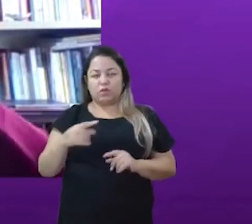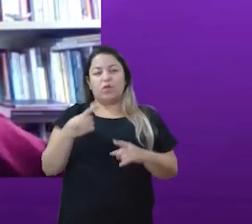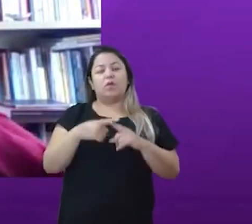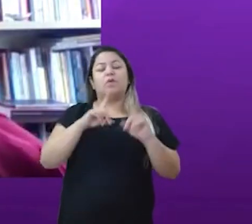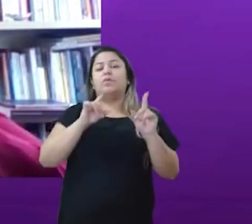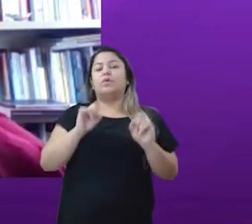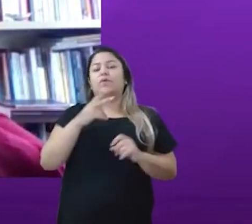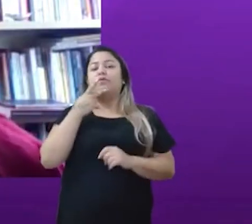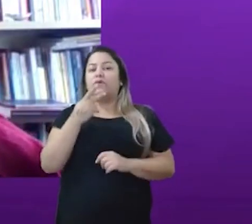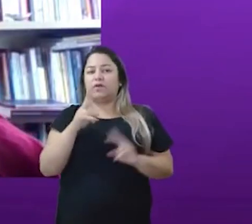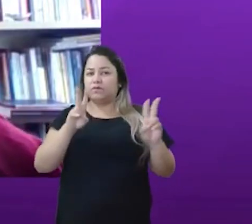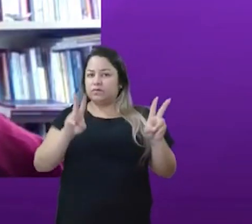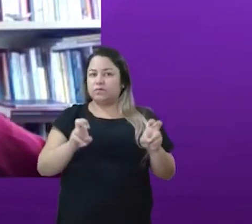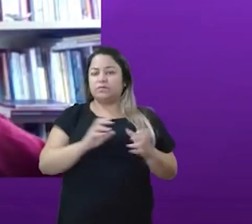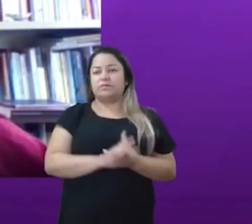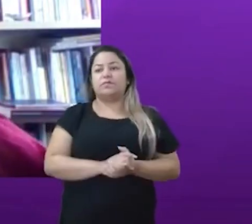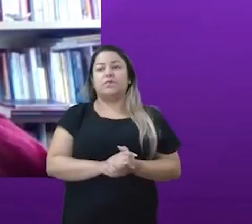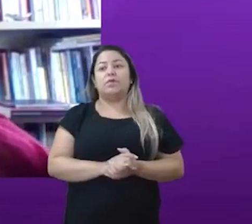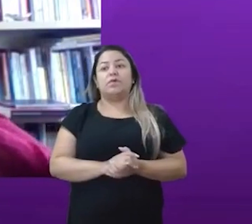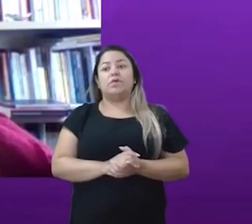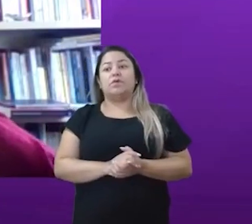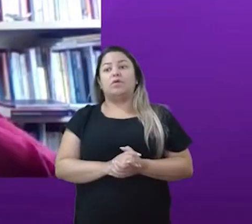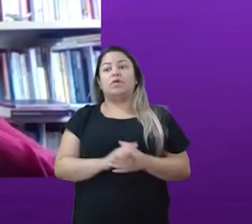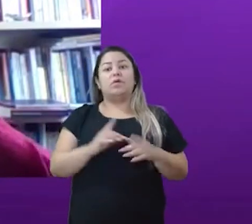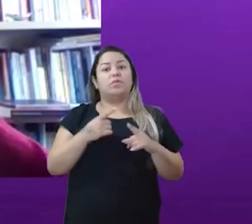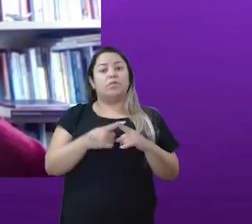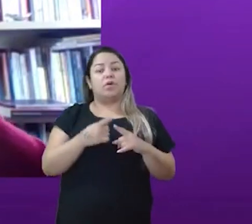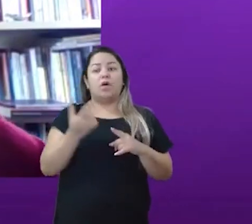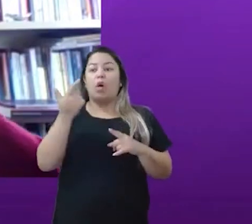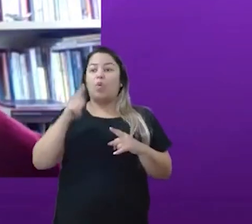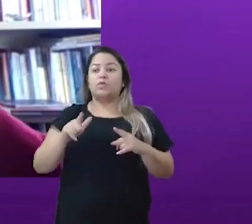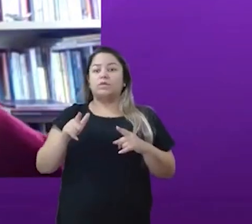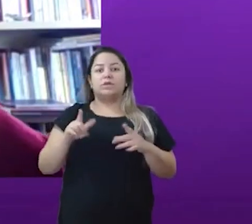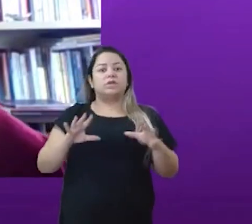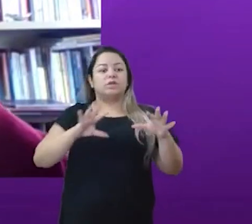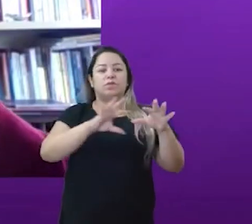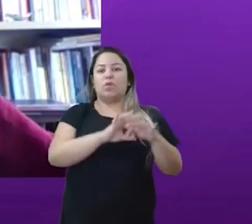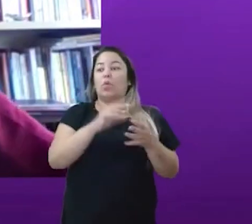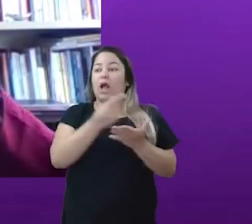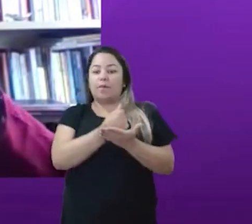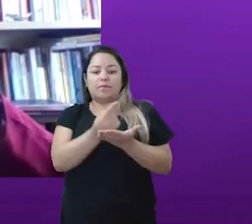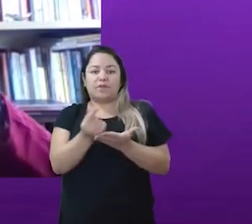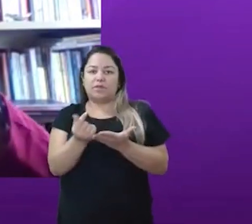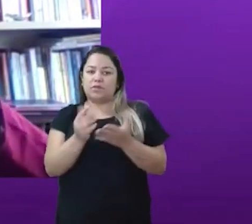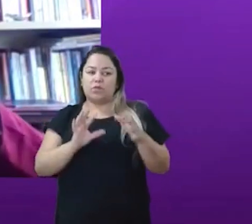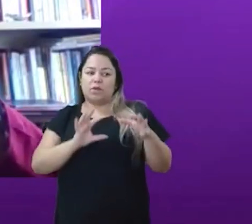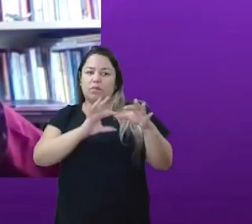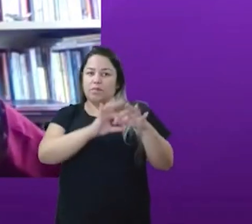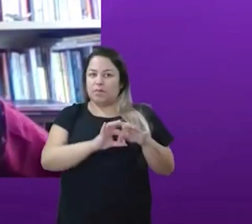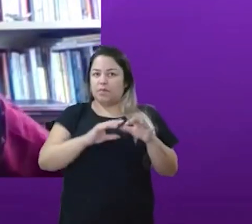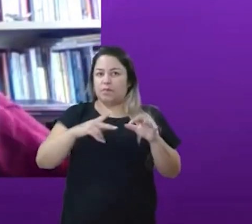digo isso? Porque uma não caminha sem a outra. O capitalismo não caminha sem o